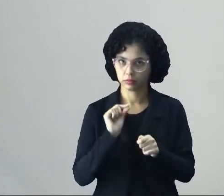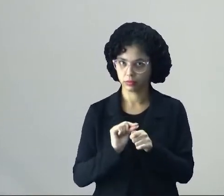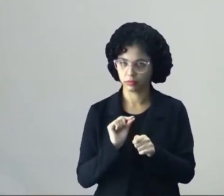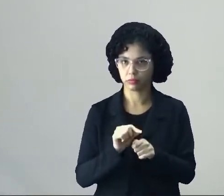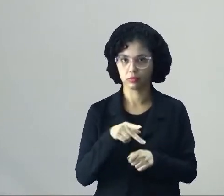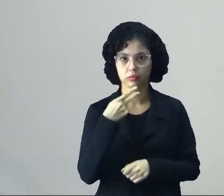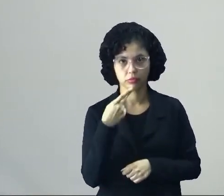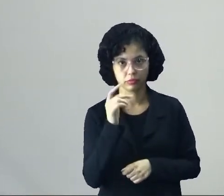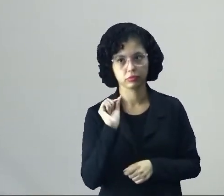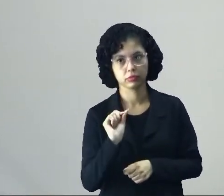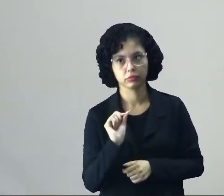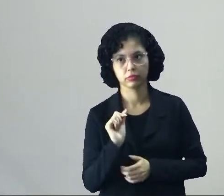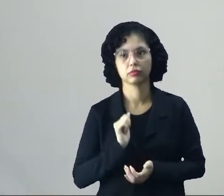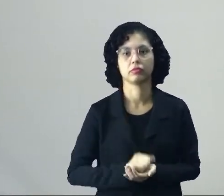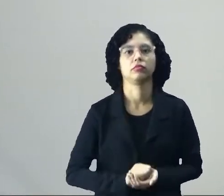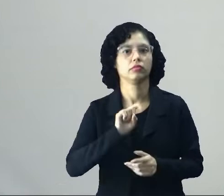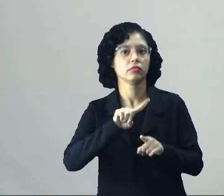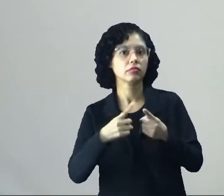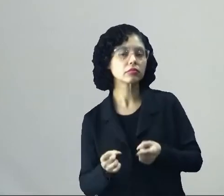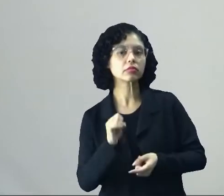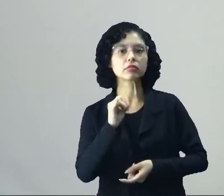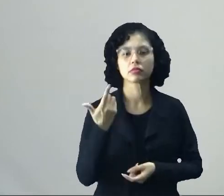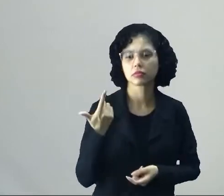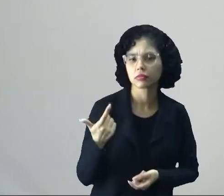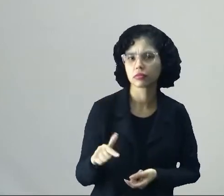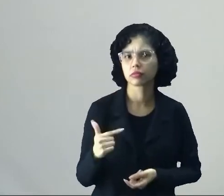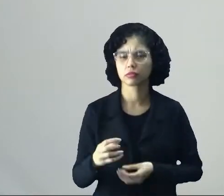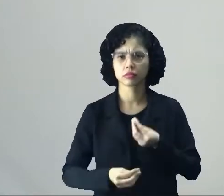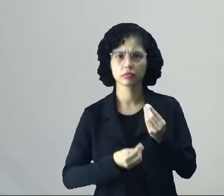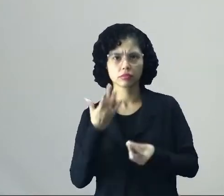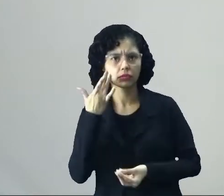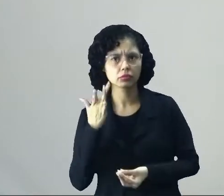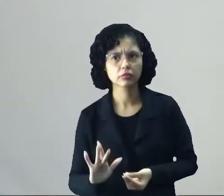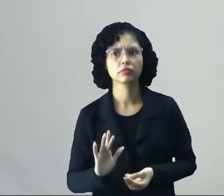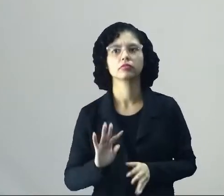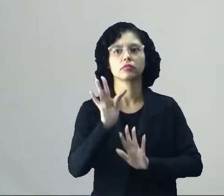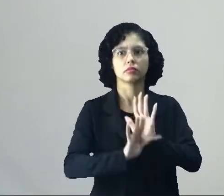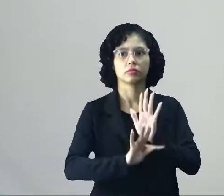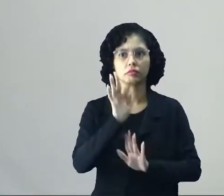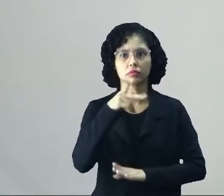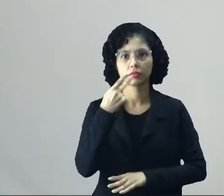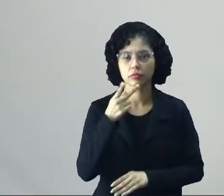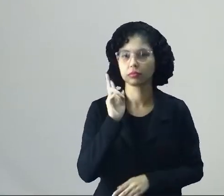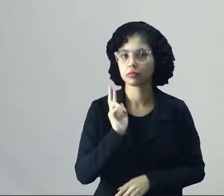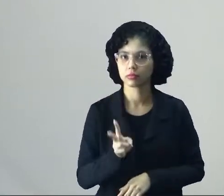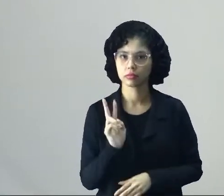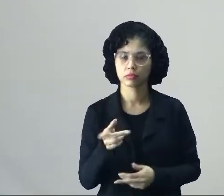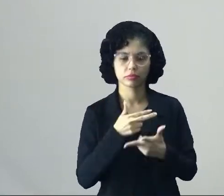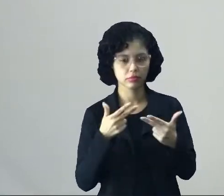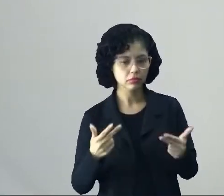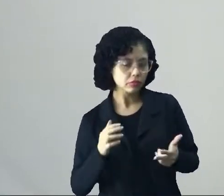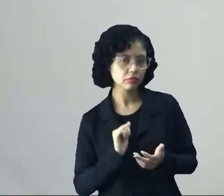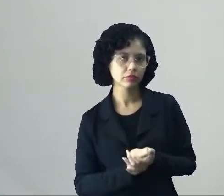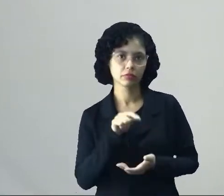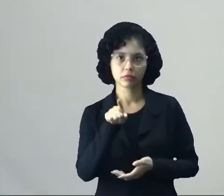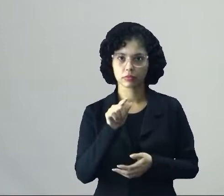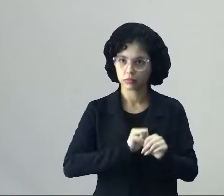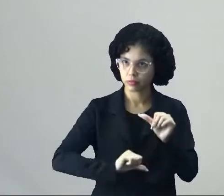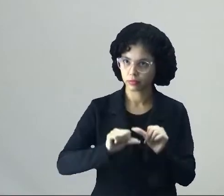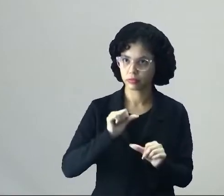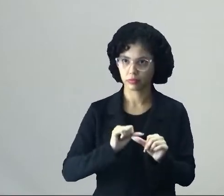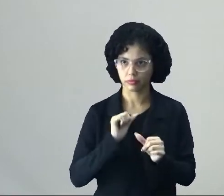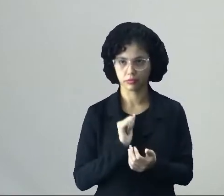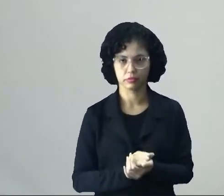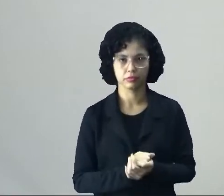enfatizar o que você quer dizer. Mas se você não souber utilizar essa repetição, o texto vai ficar falando sempre da mesma coisa. Você não vai